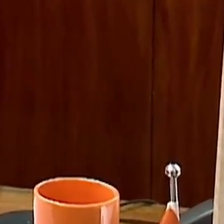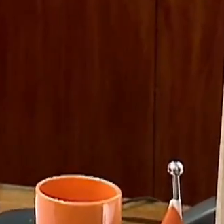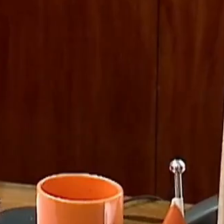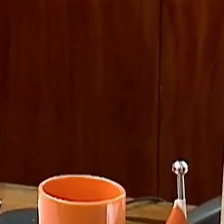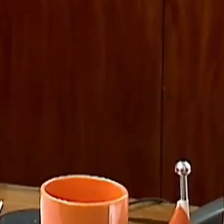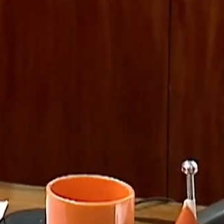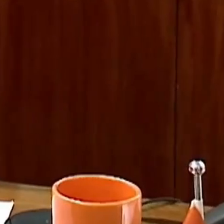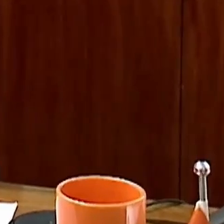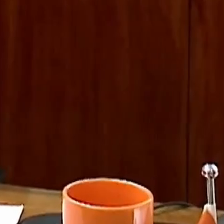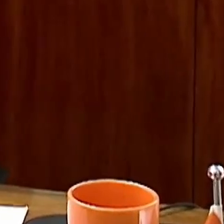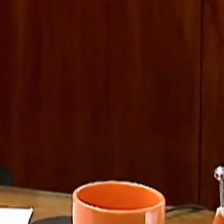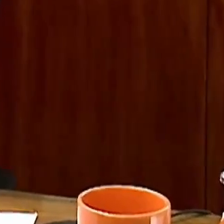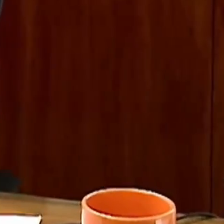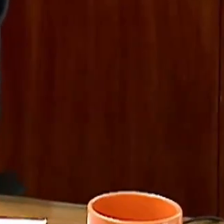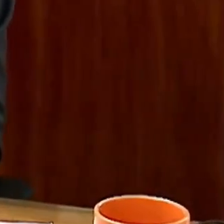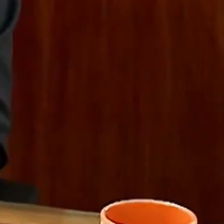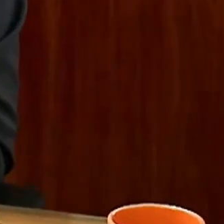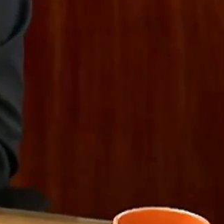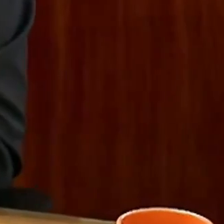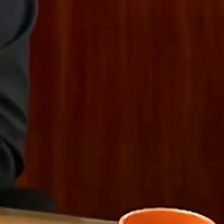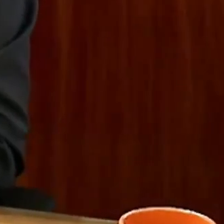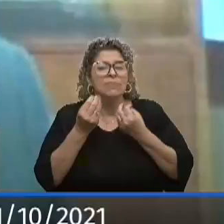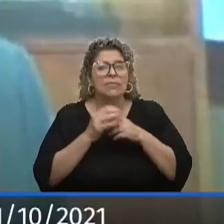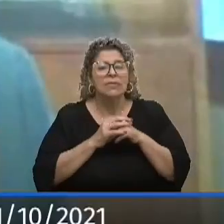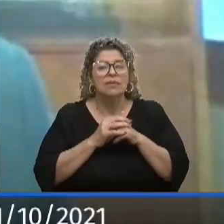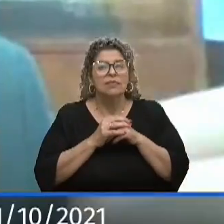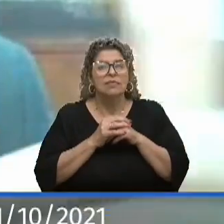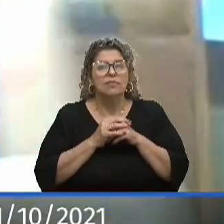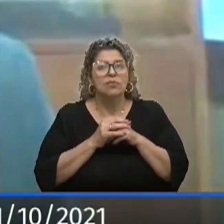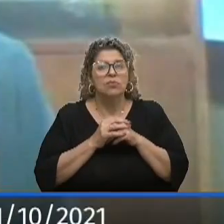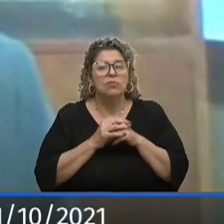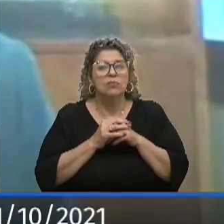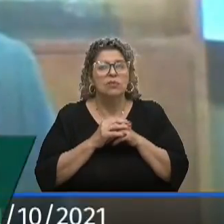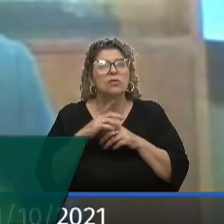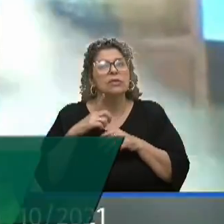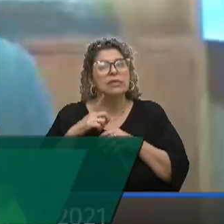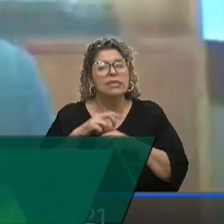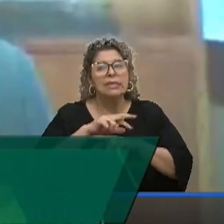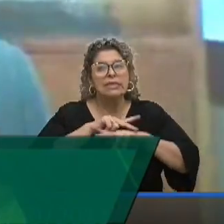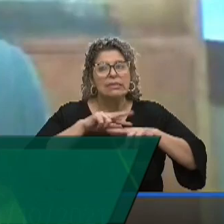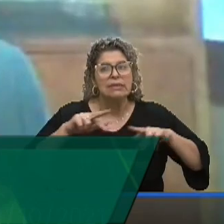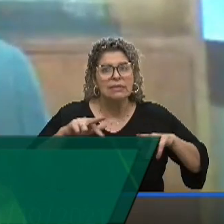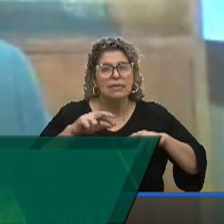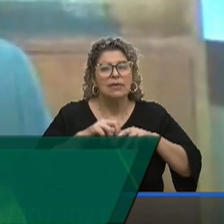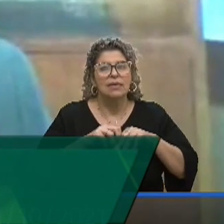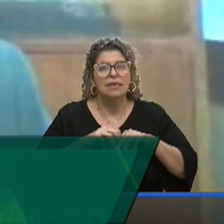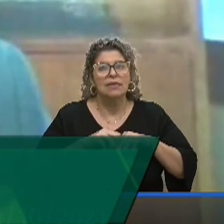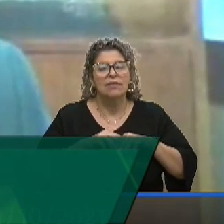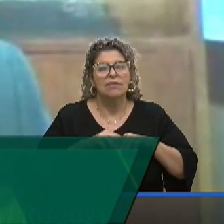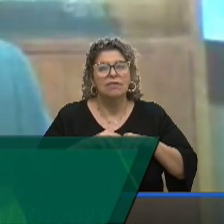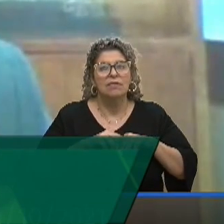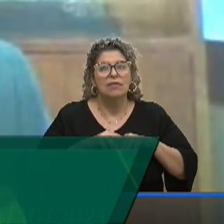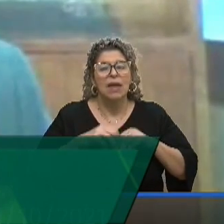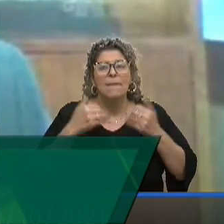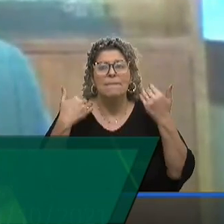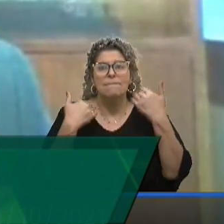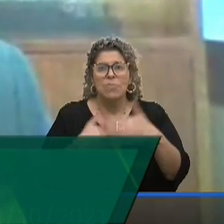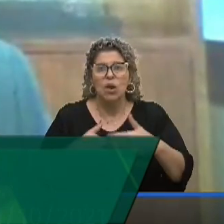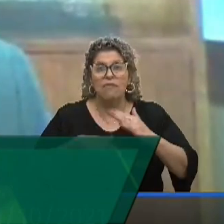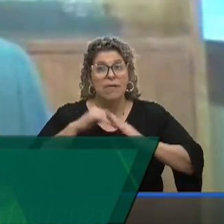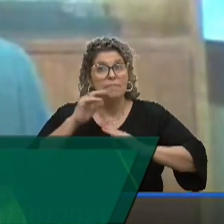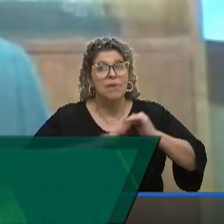de gratificação por produtividade a nós estamos com centenas de milhares de provas